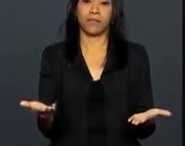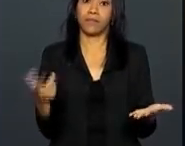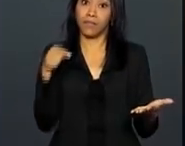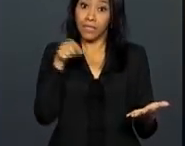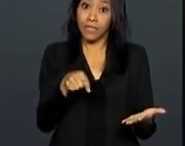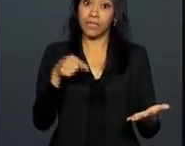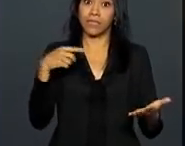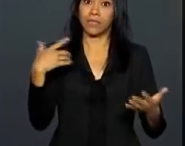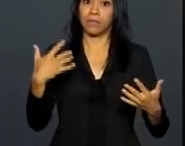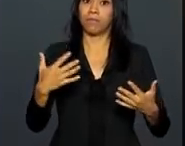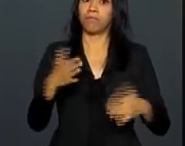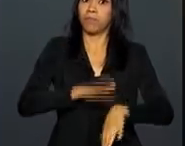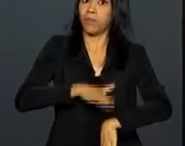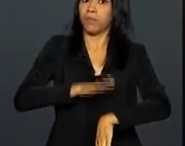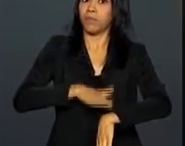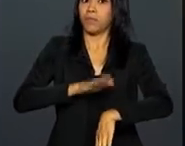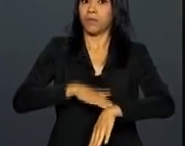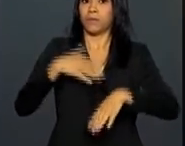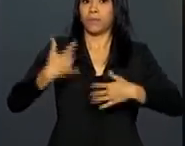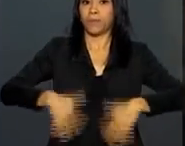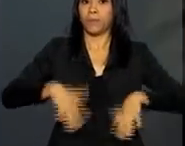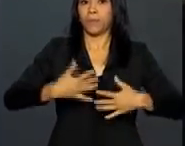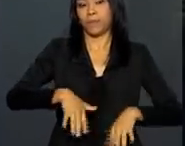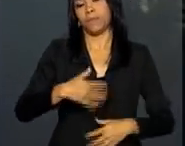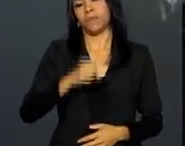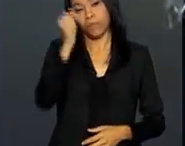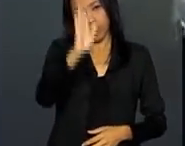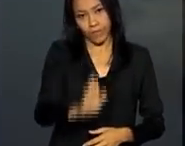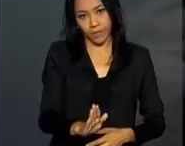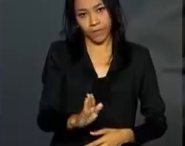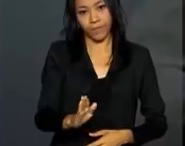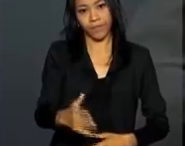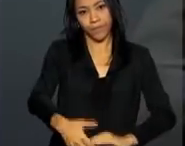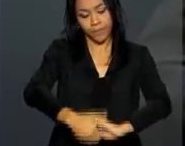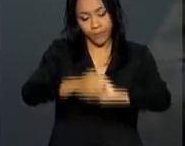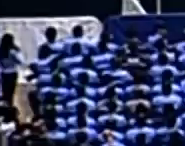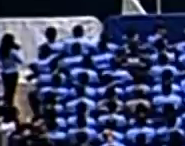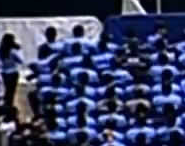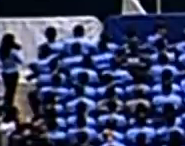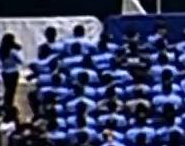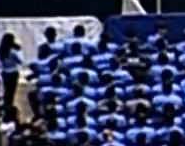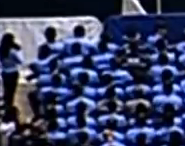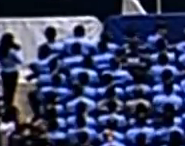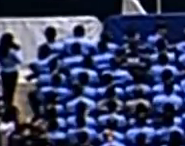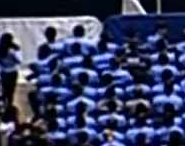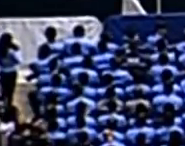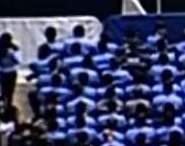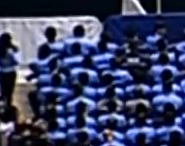deste grande instante do nosso Brasil. Meus cumprimentos a todos. Aplausos.